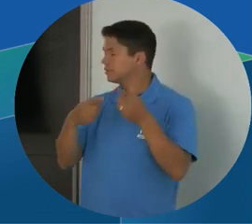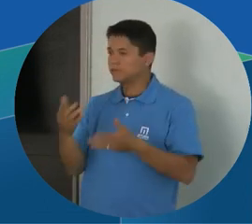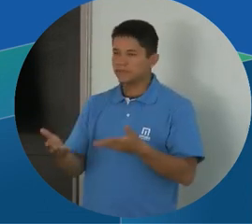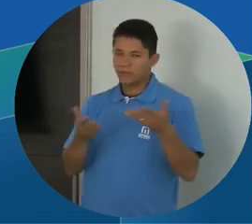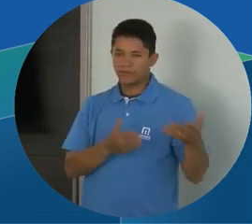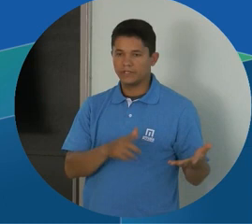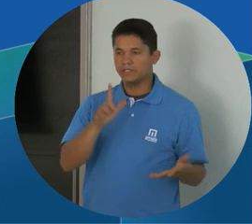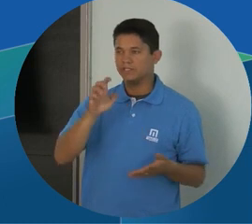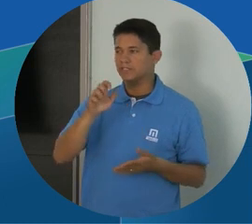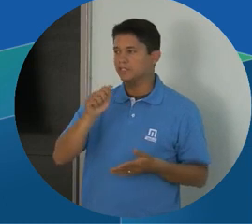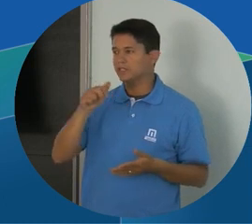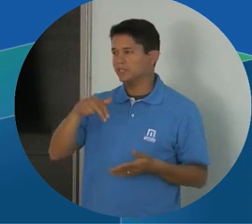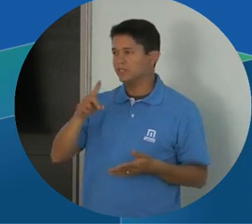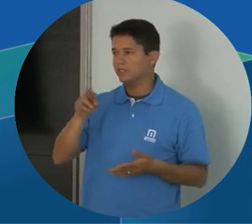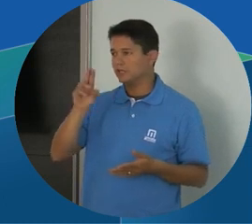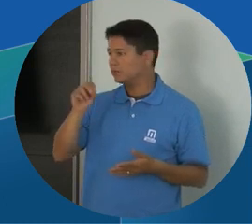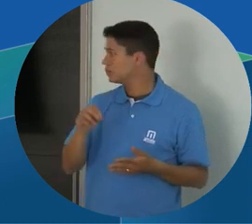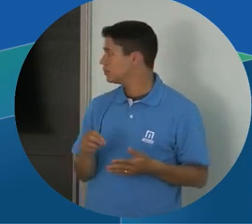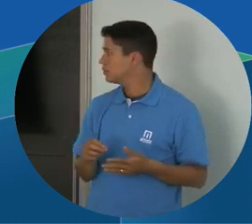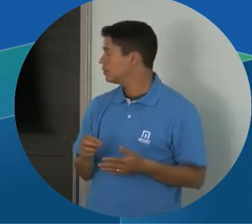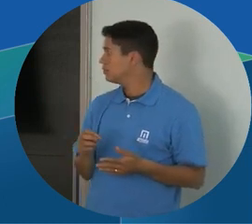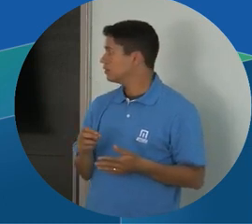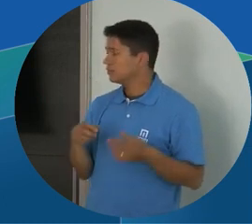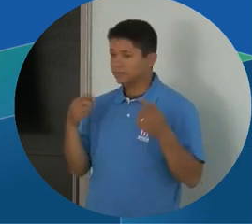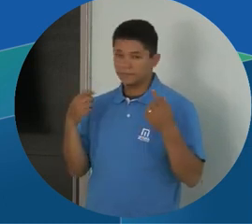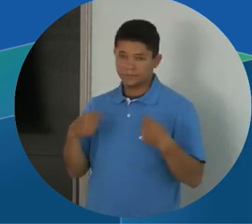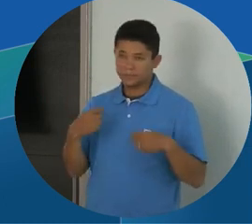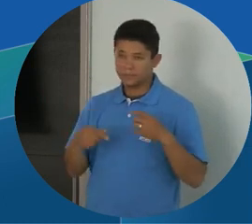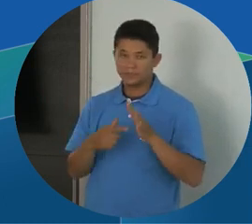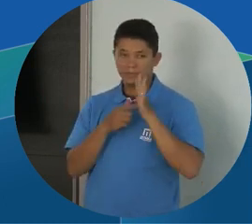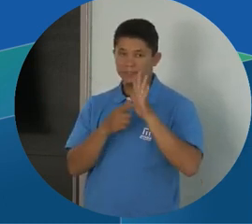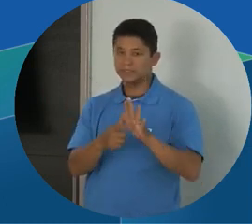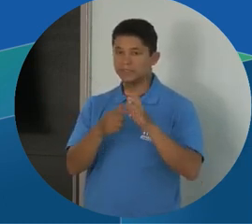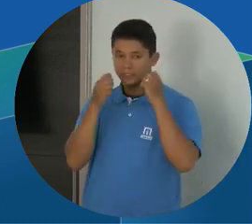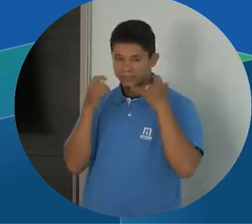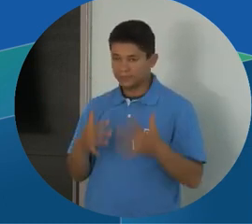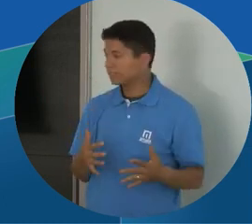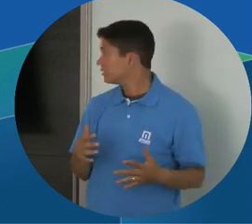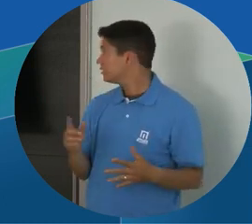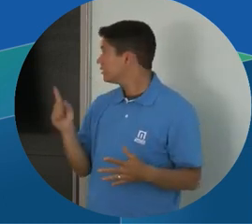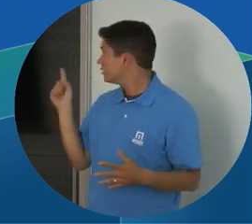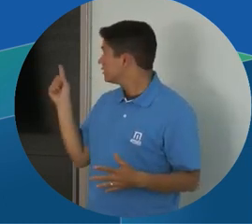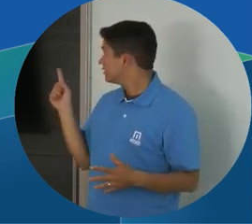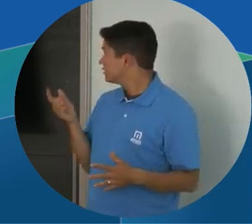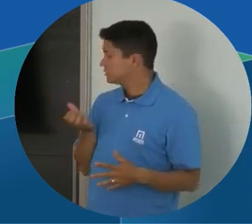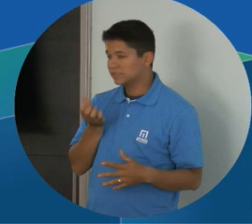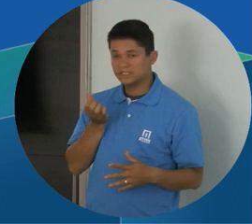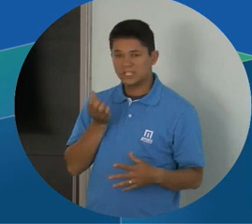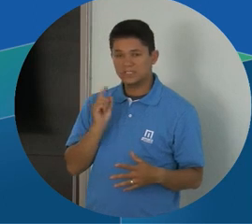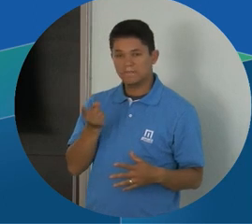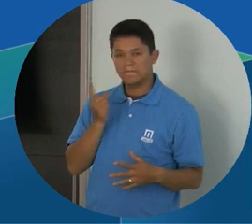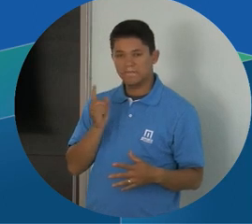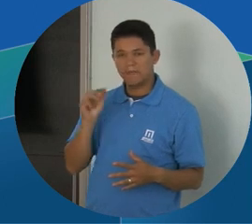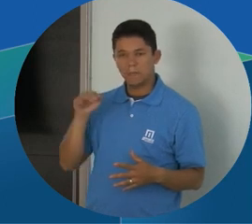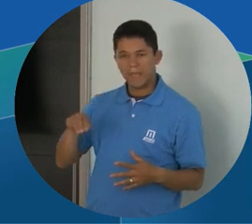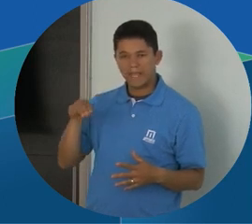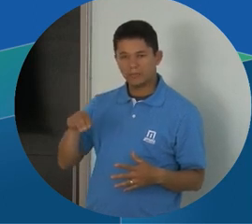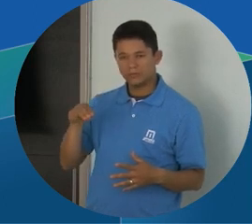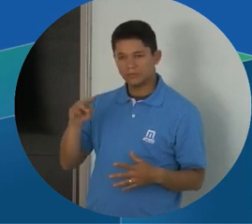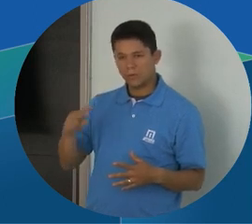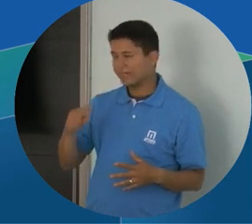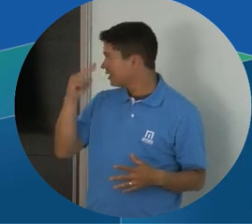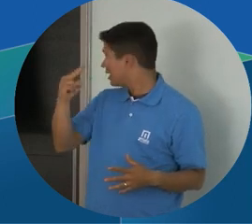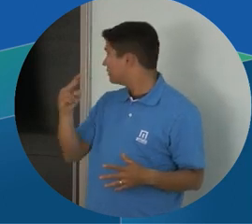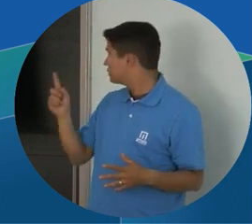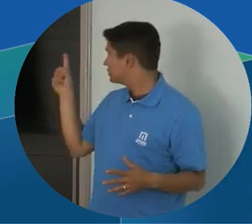Leandro, mas eu não podia terminar minha apresentação sem apresentar que a gente já fez mais de 6 mil metros quadrados de estruturas reforçadas, a gente já tem,